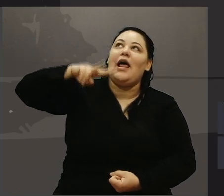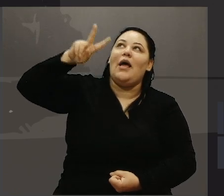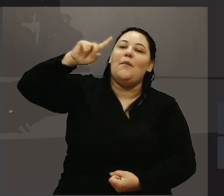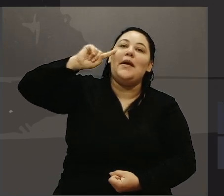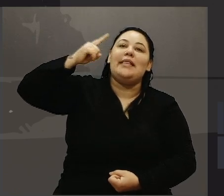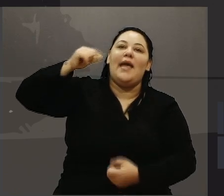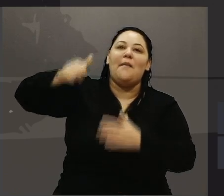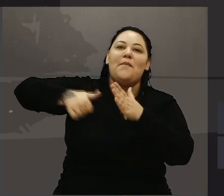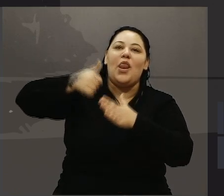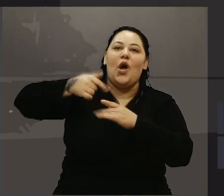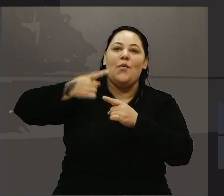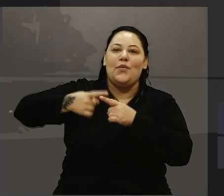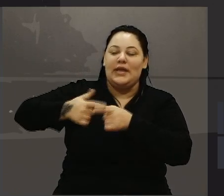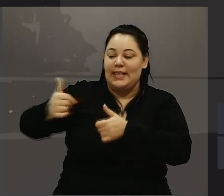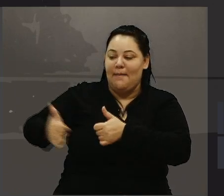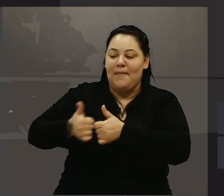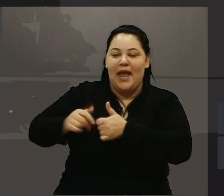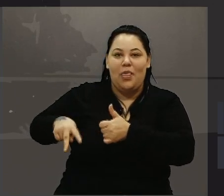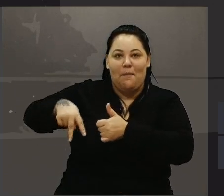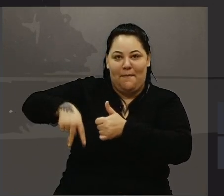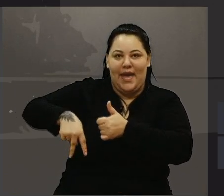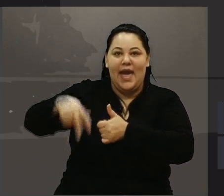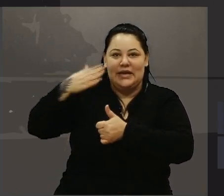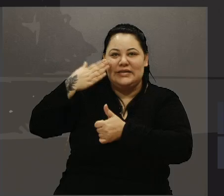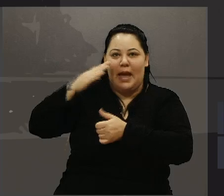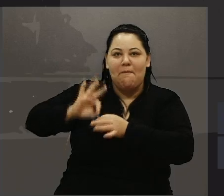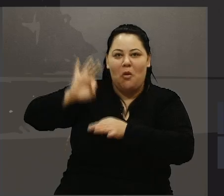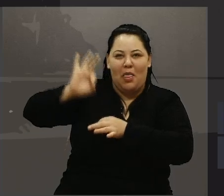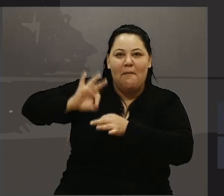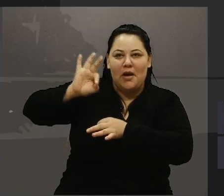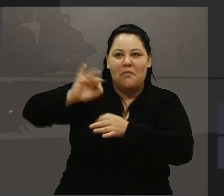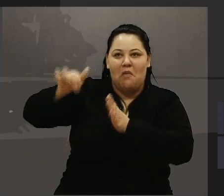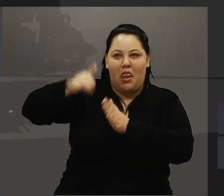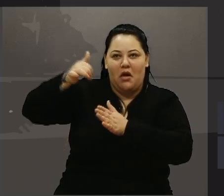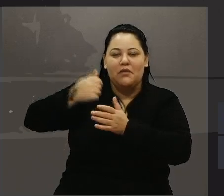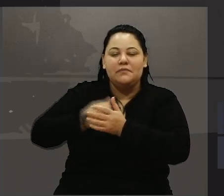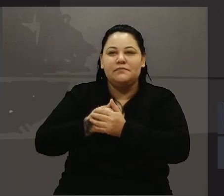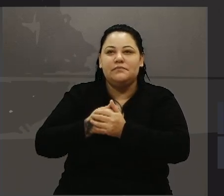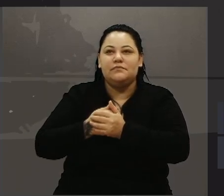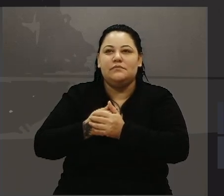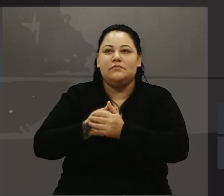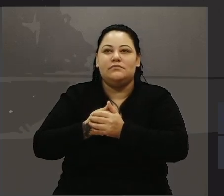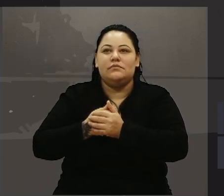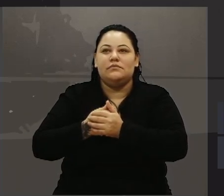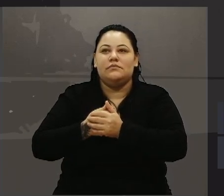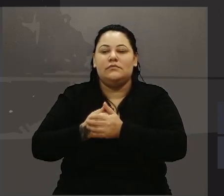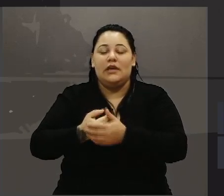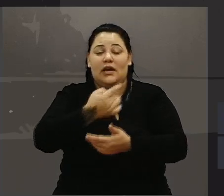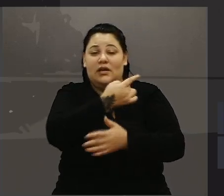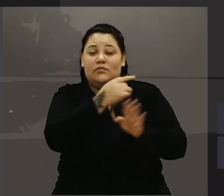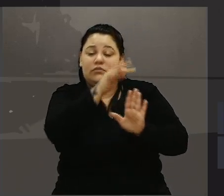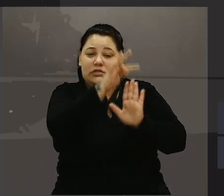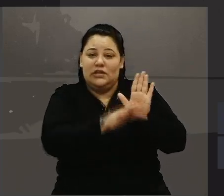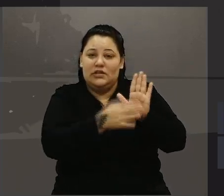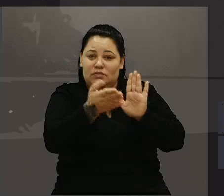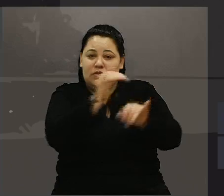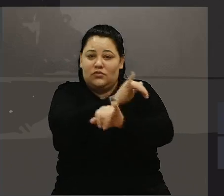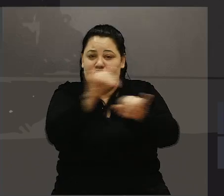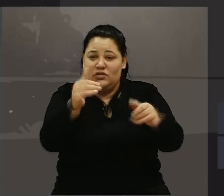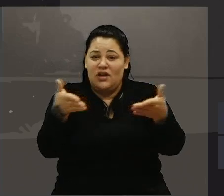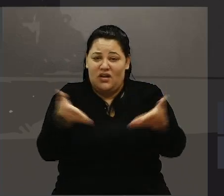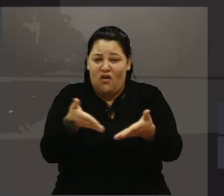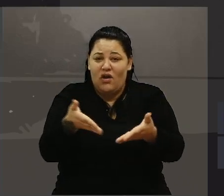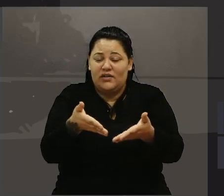melhor, porque a gente está do ladinho ali na base dela. Pode passar, por favor? Aí, segura. Aí eu trouxe aí uma notícia bem recente, agora